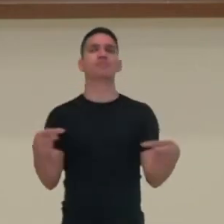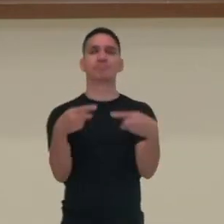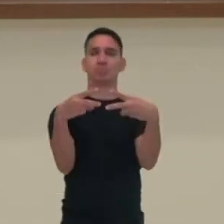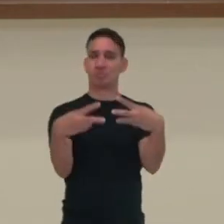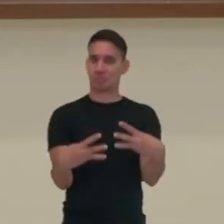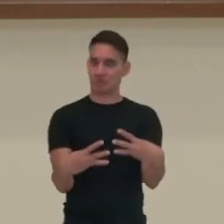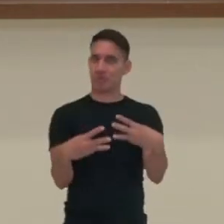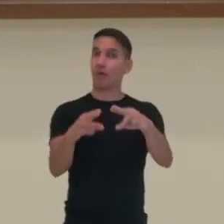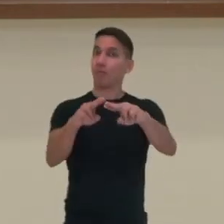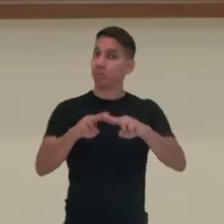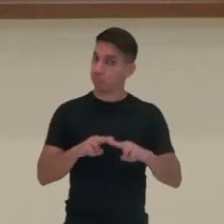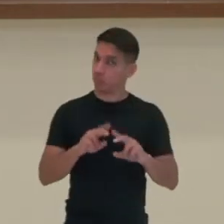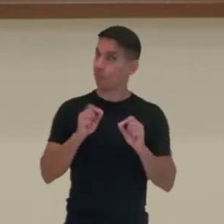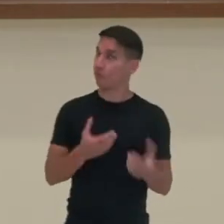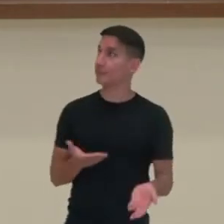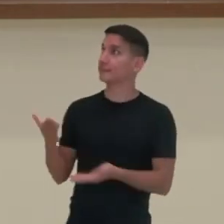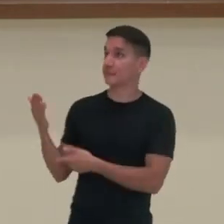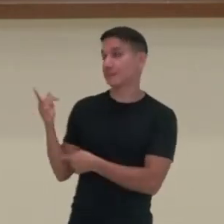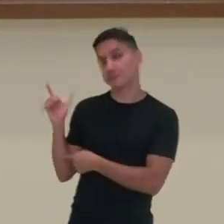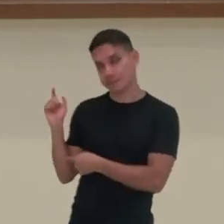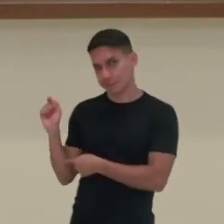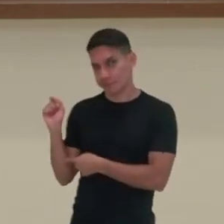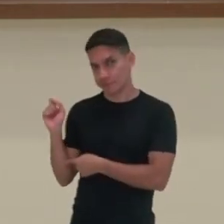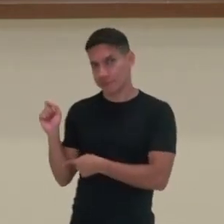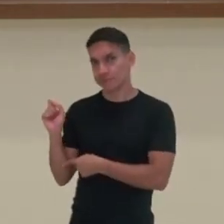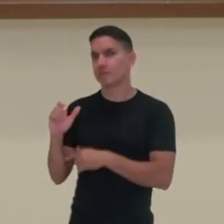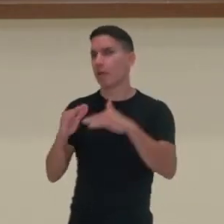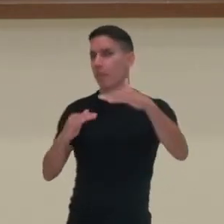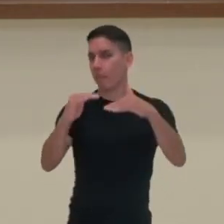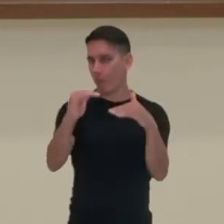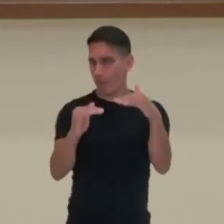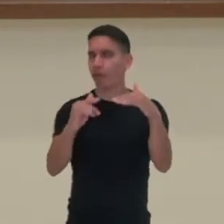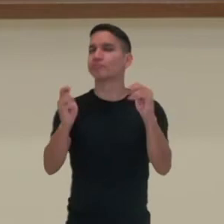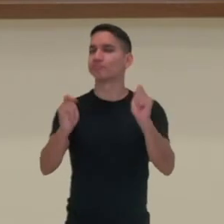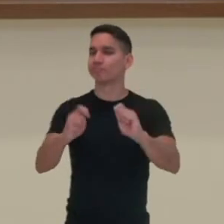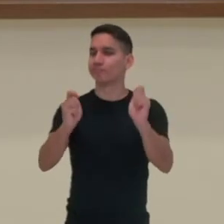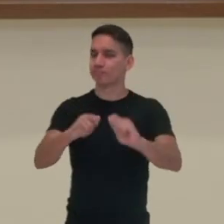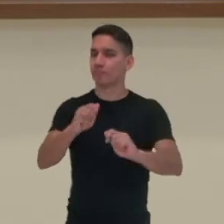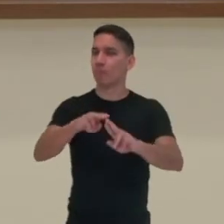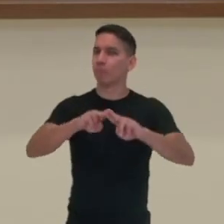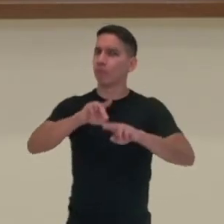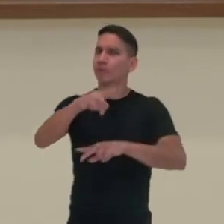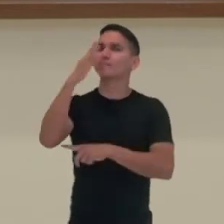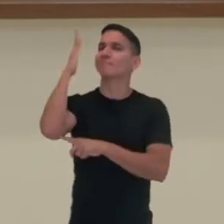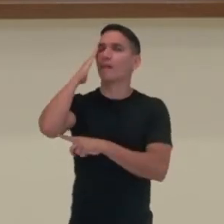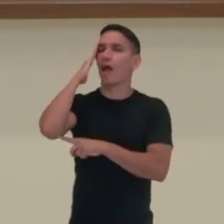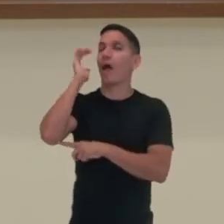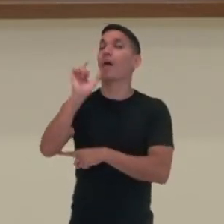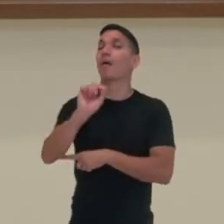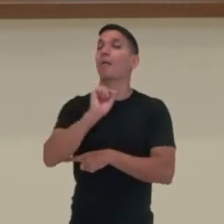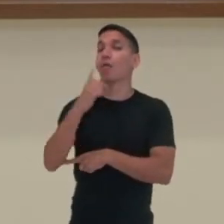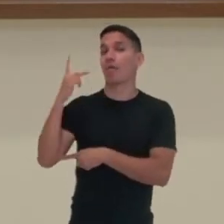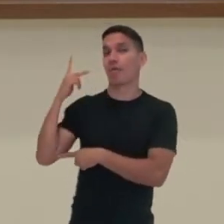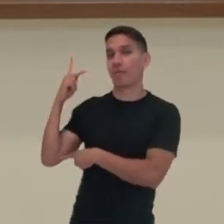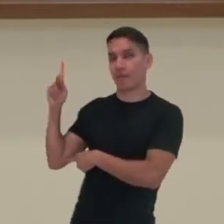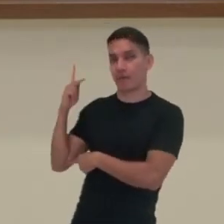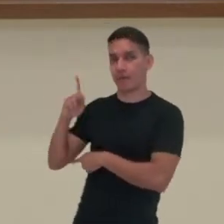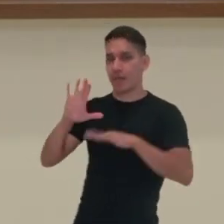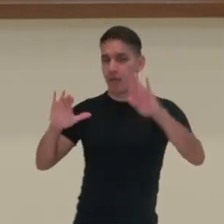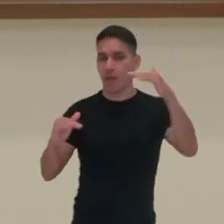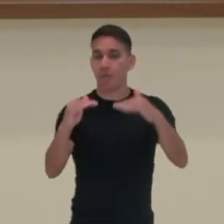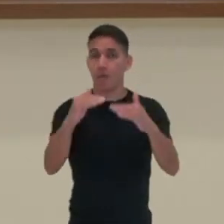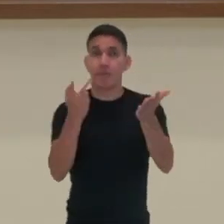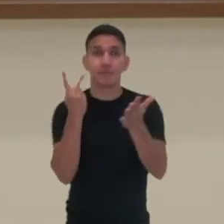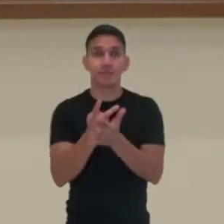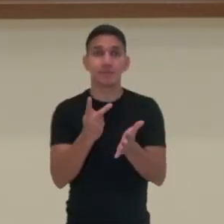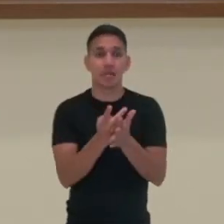são diretamente proporcionais. Então você sabe também que essa proporção vai dar sempre